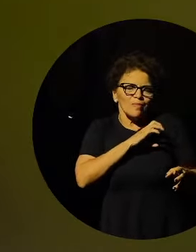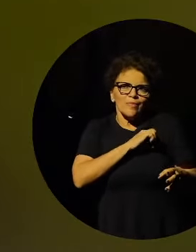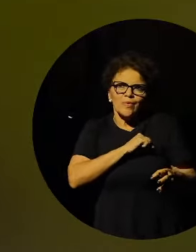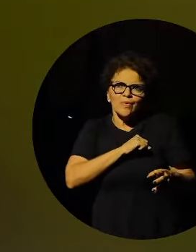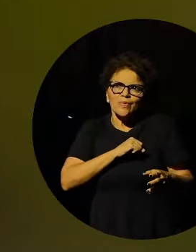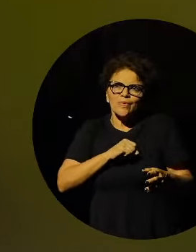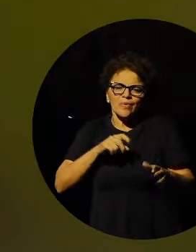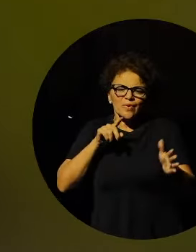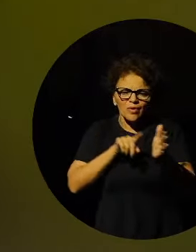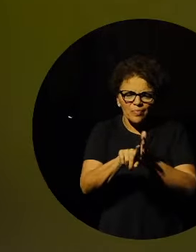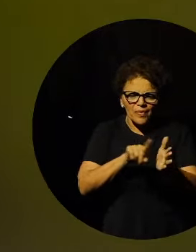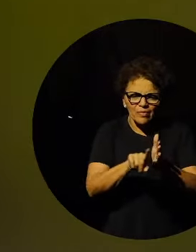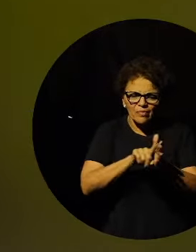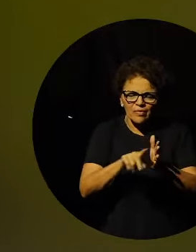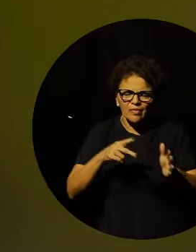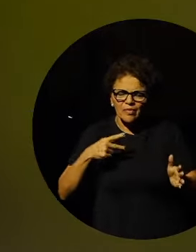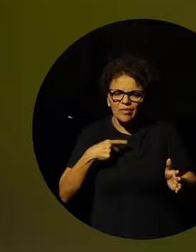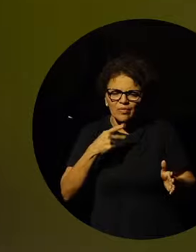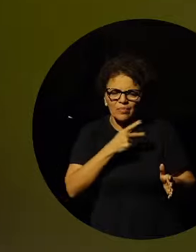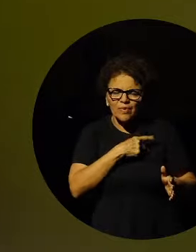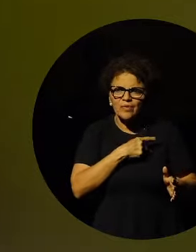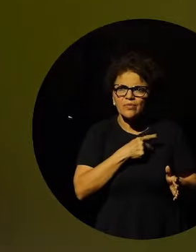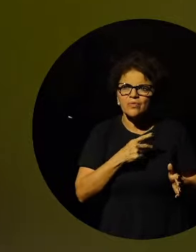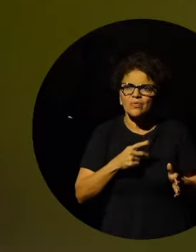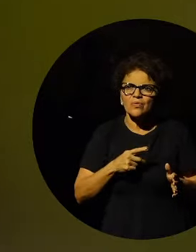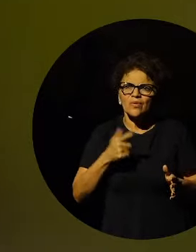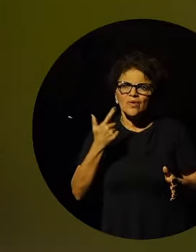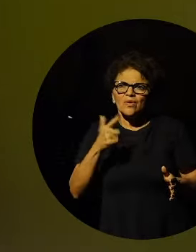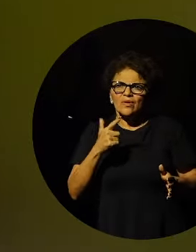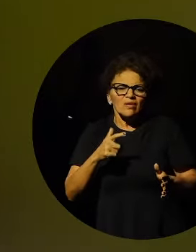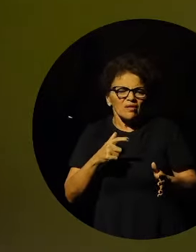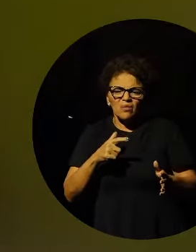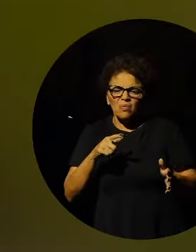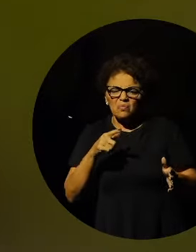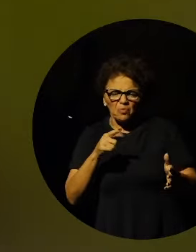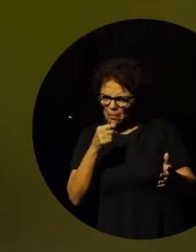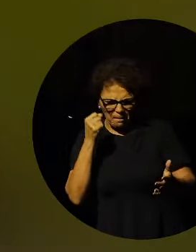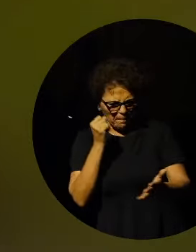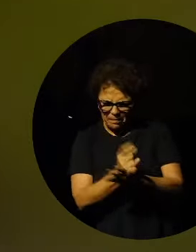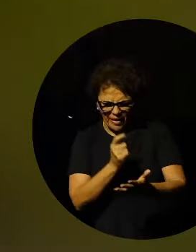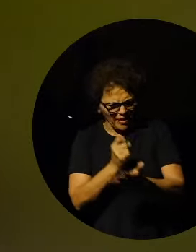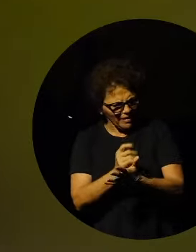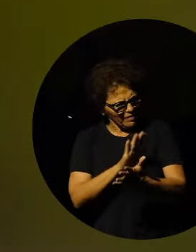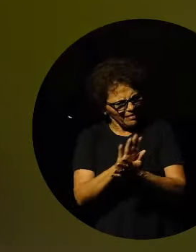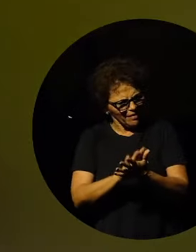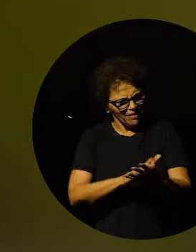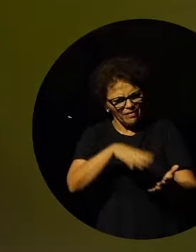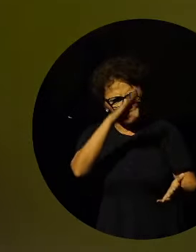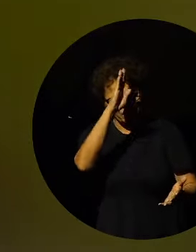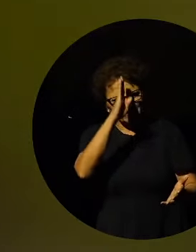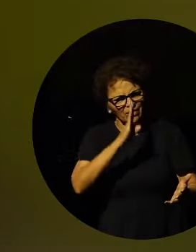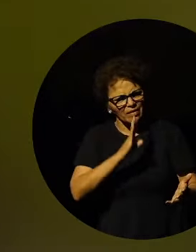pastor, quanto é? Aí o pastor respondeu, não paga nada. Eu disse, que povo é